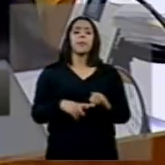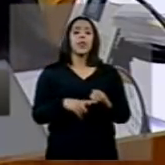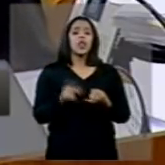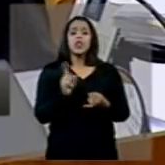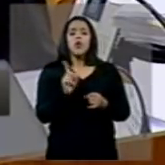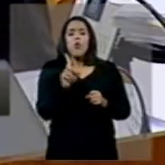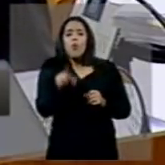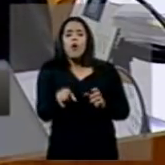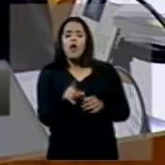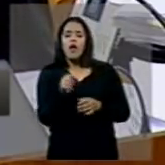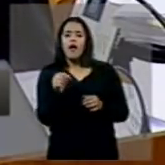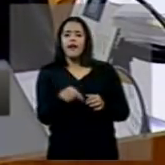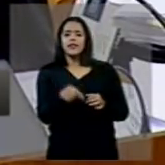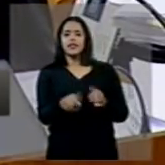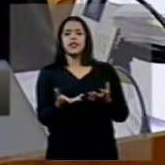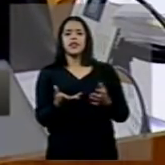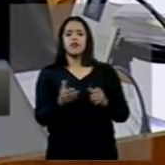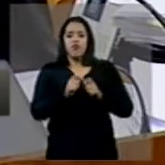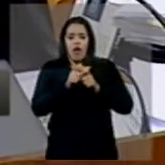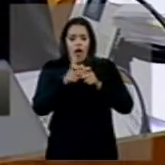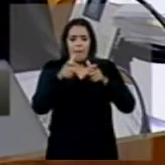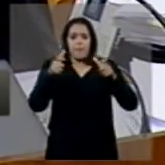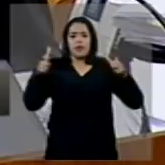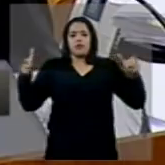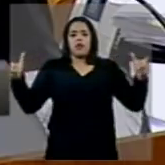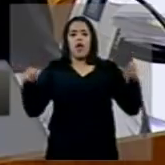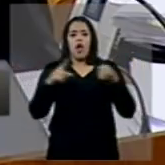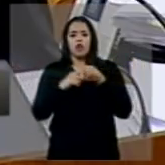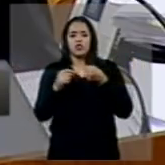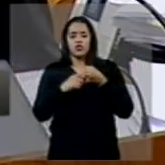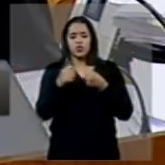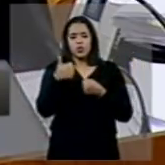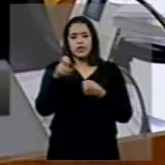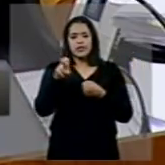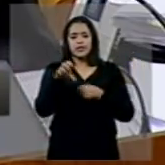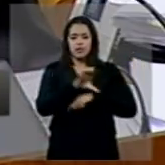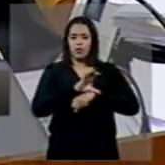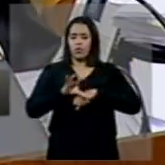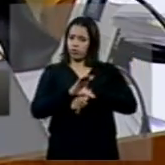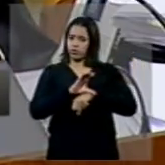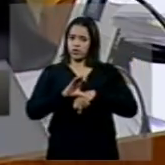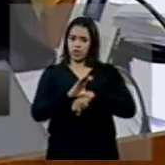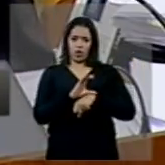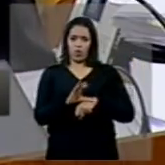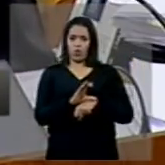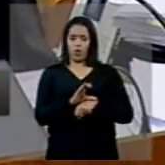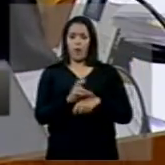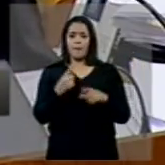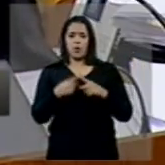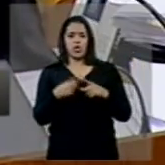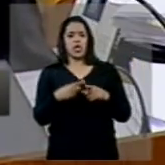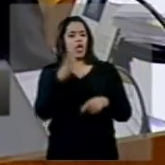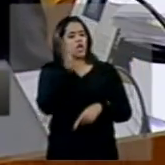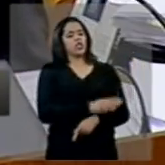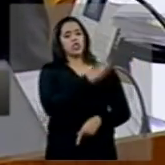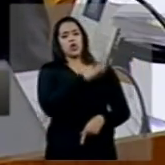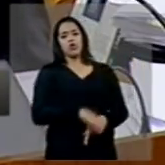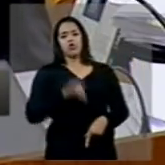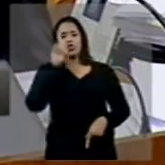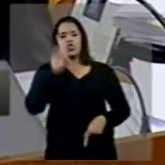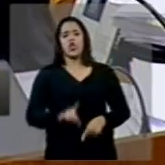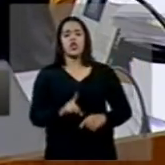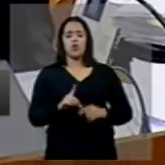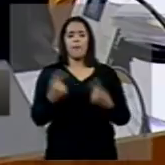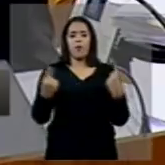se trata aqui de uma ampliação do artigo 15 da Constituição Federal, uma suspensão de direitos políticos